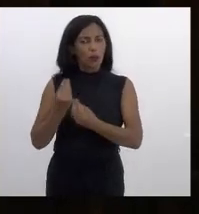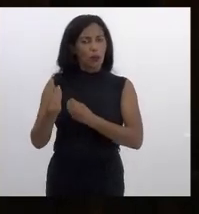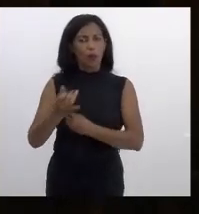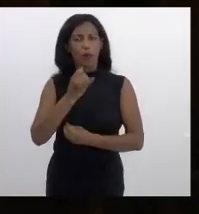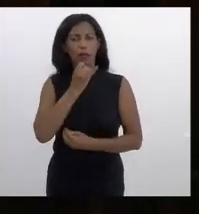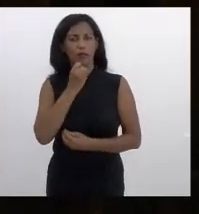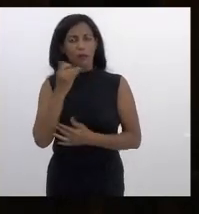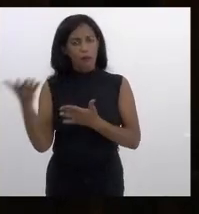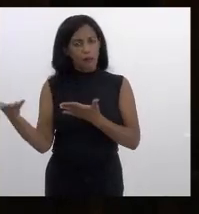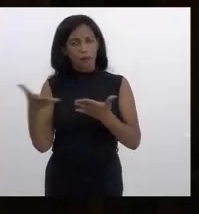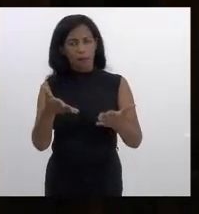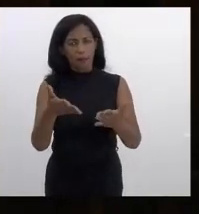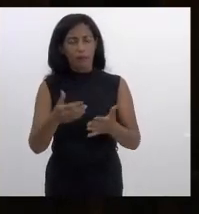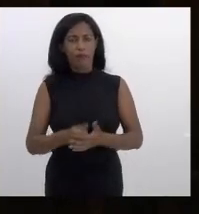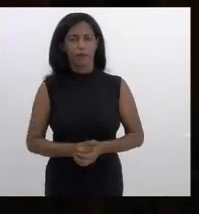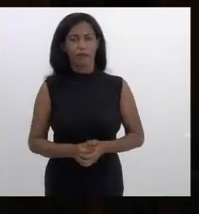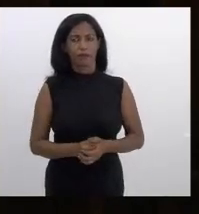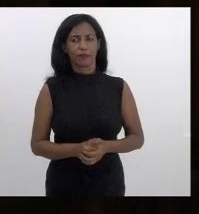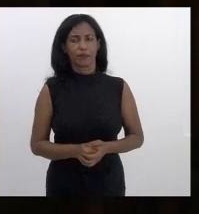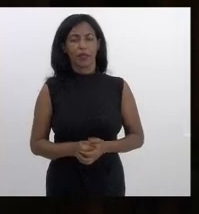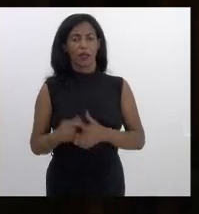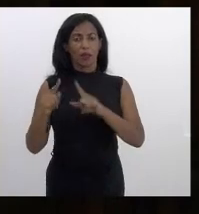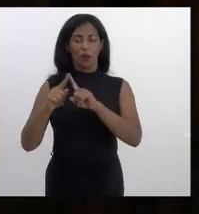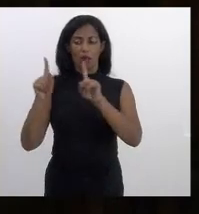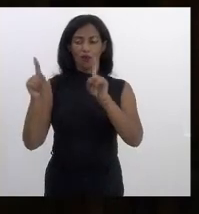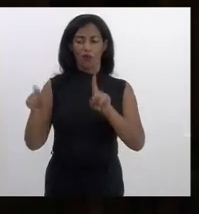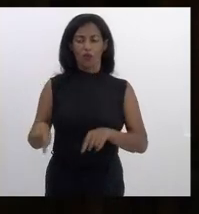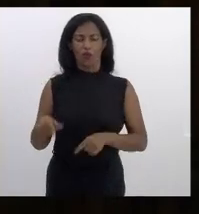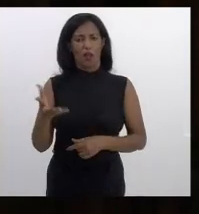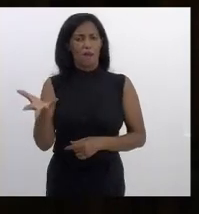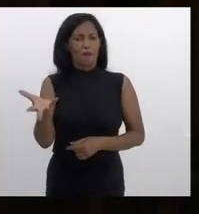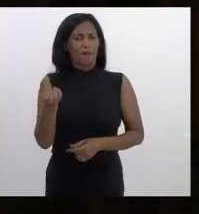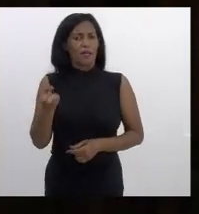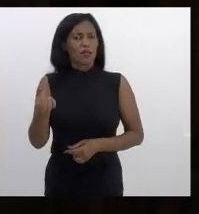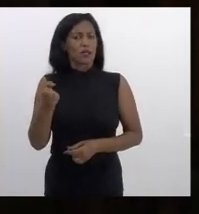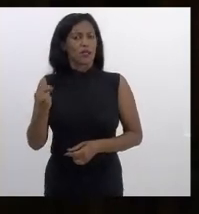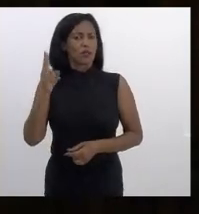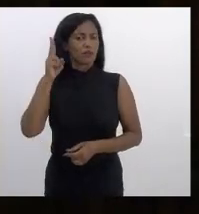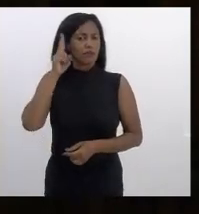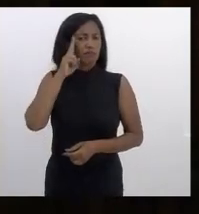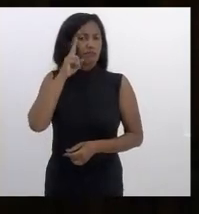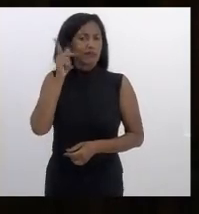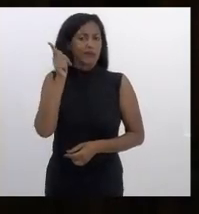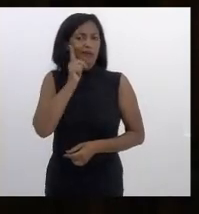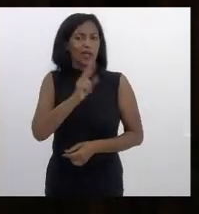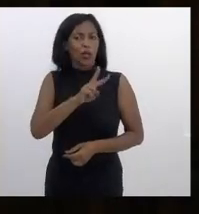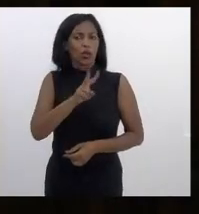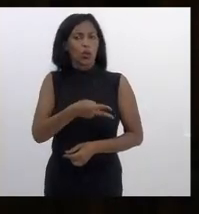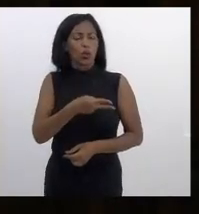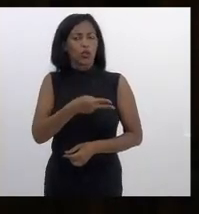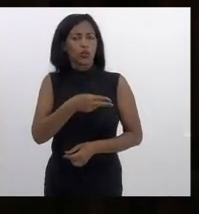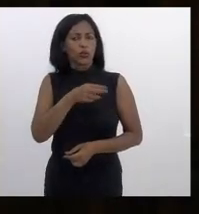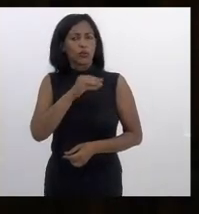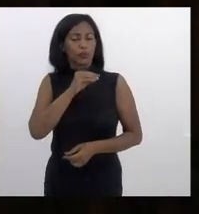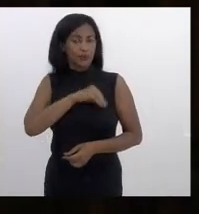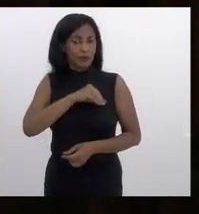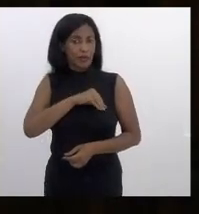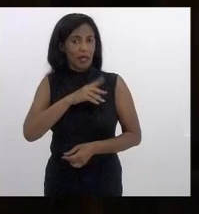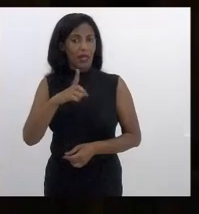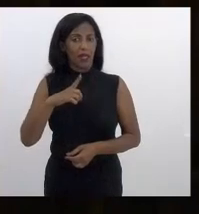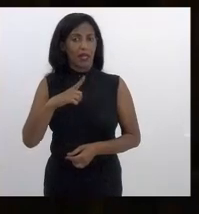também exemplo da daqui que uma servidora que uma pensionista militar que ganha ali r$ 2000